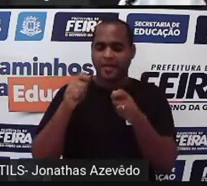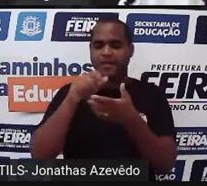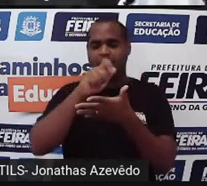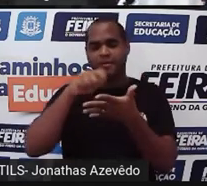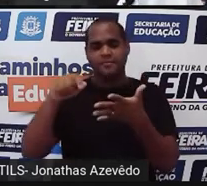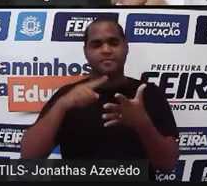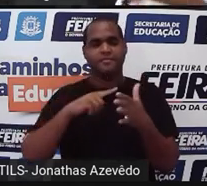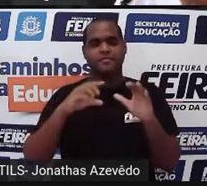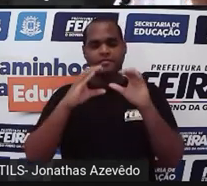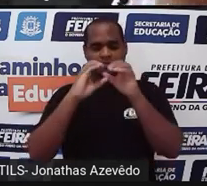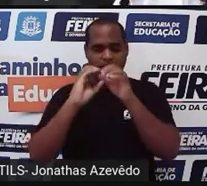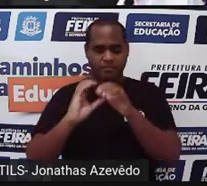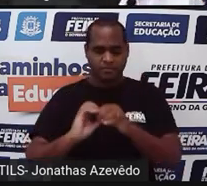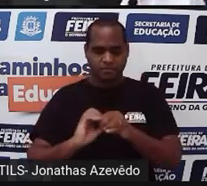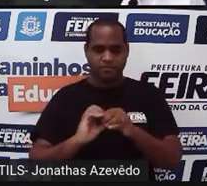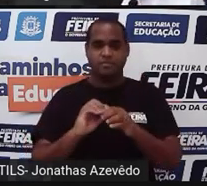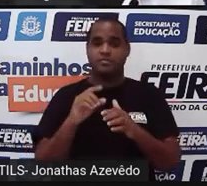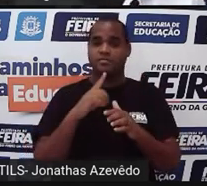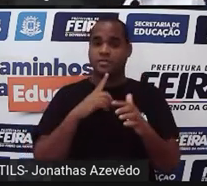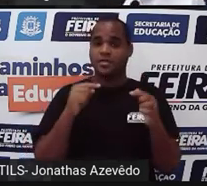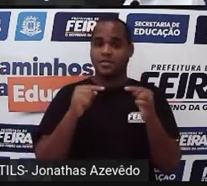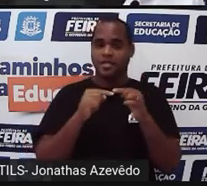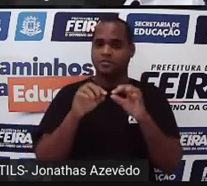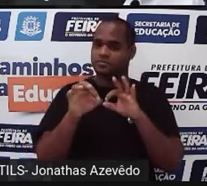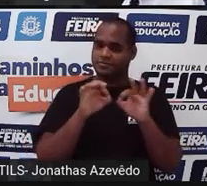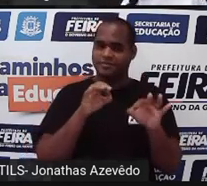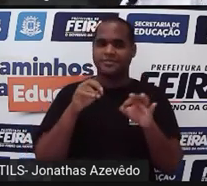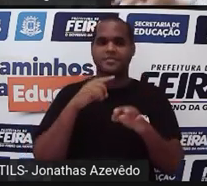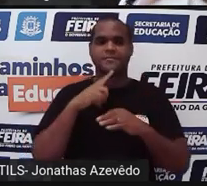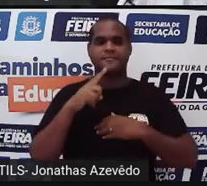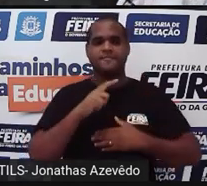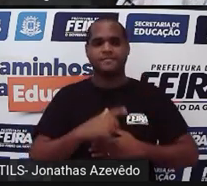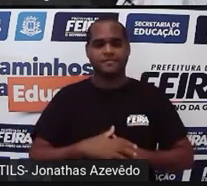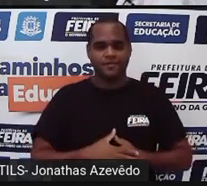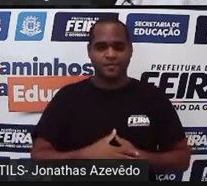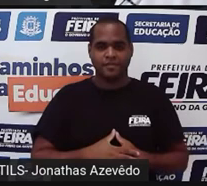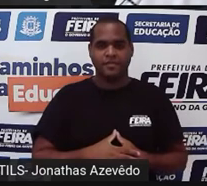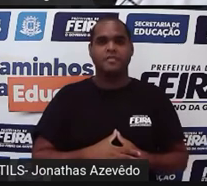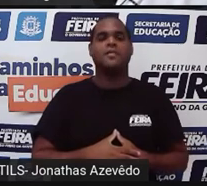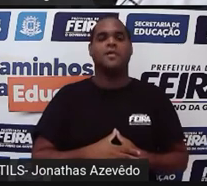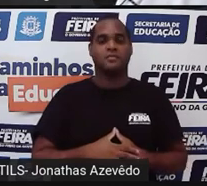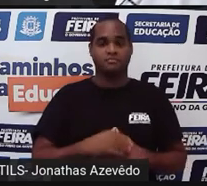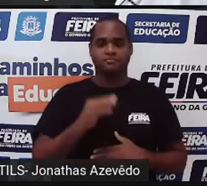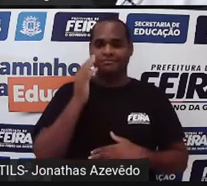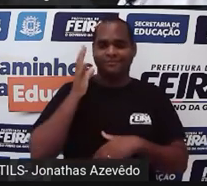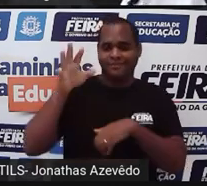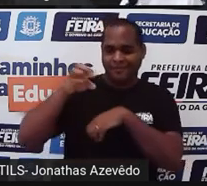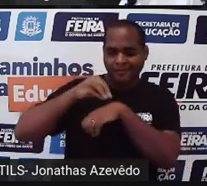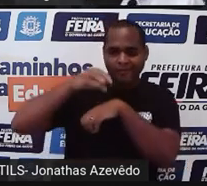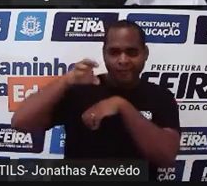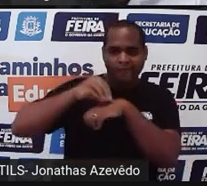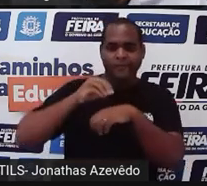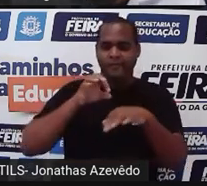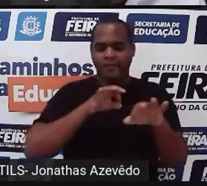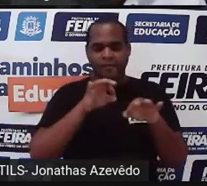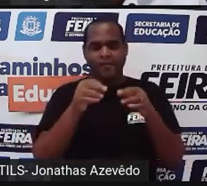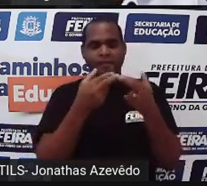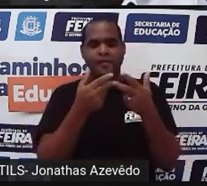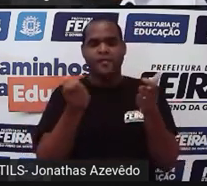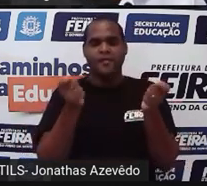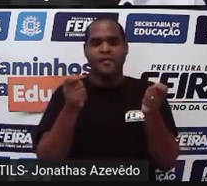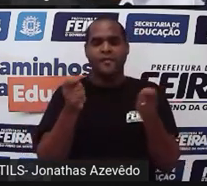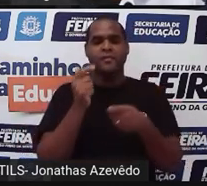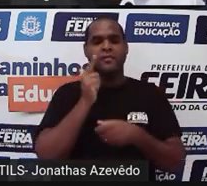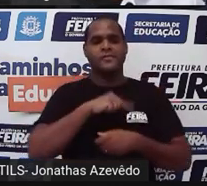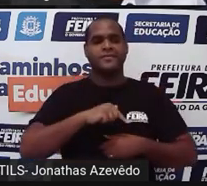nosso diagrama, que já é uma forma de organização. A gente pegou, né? Organizou tudo direitinho aí.